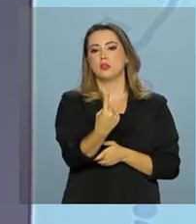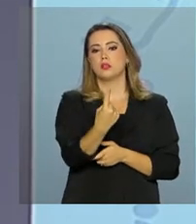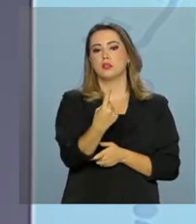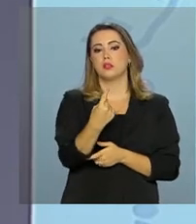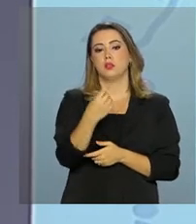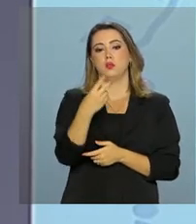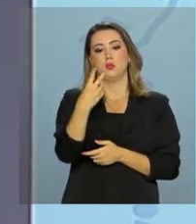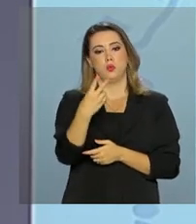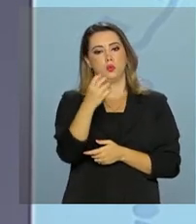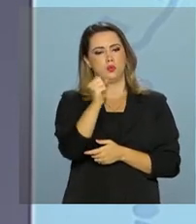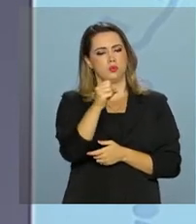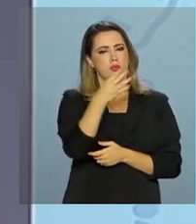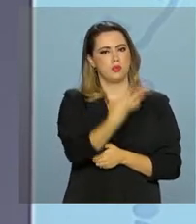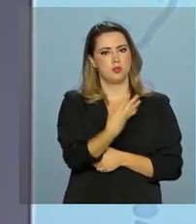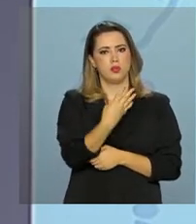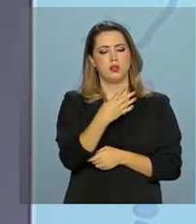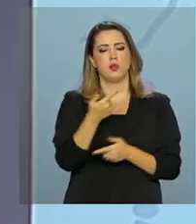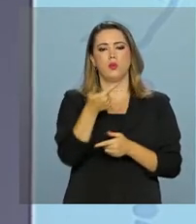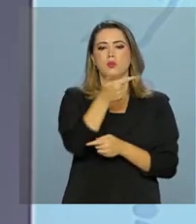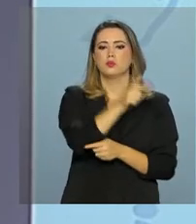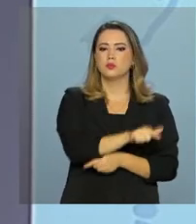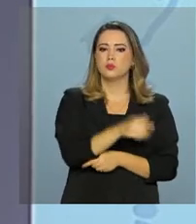41.284, os específicos